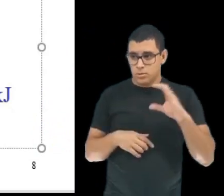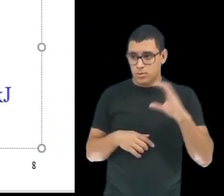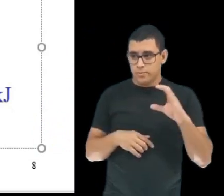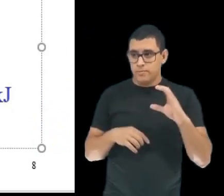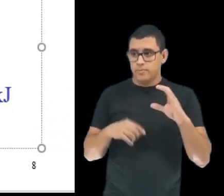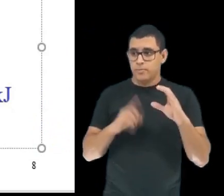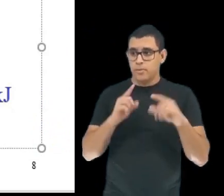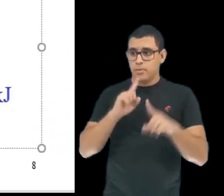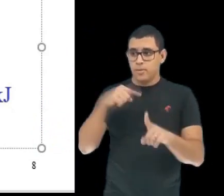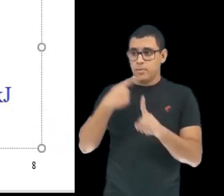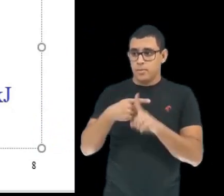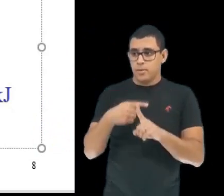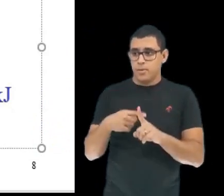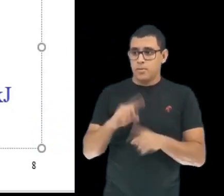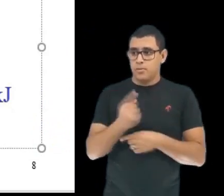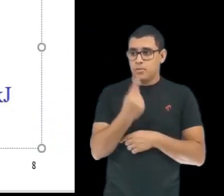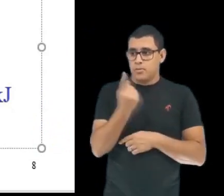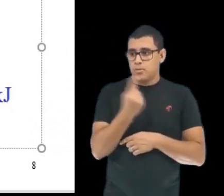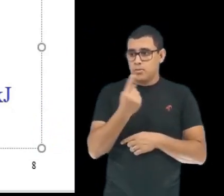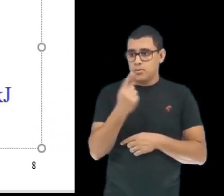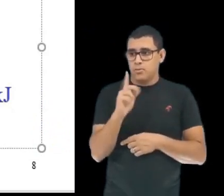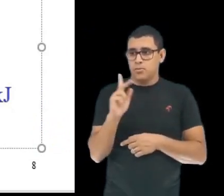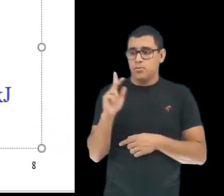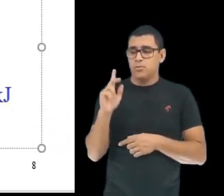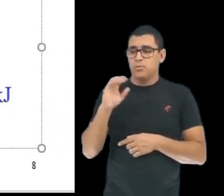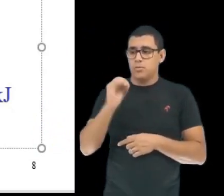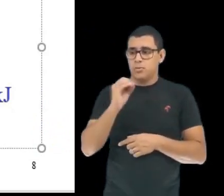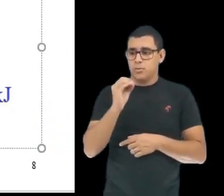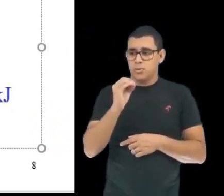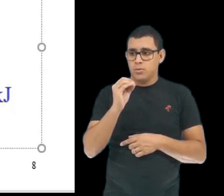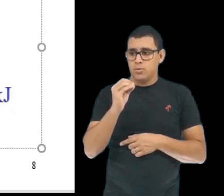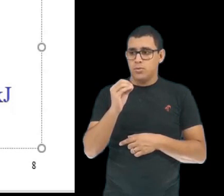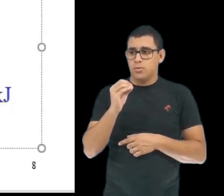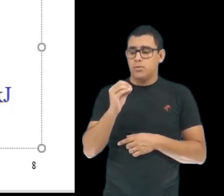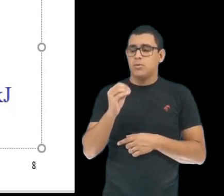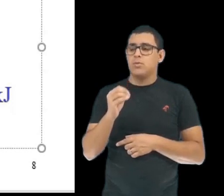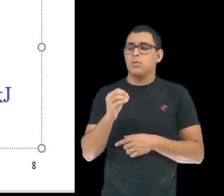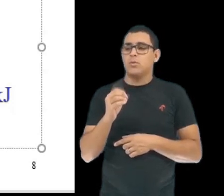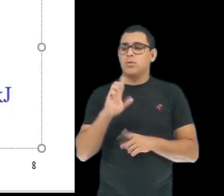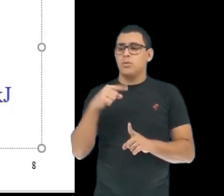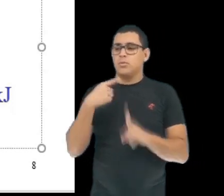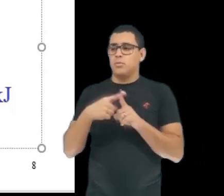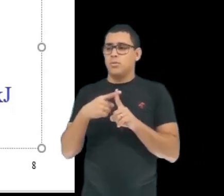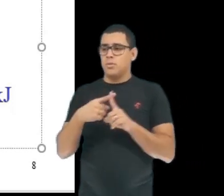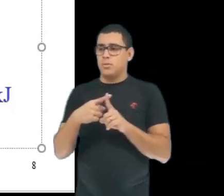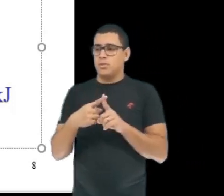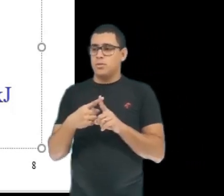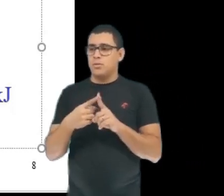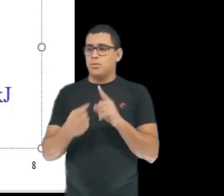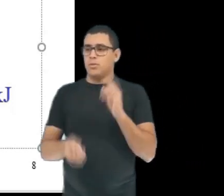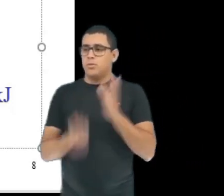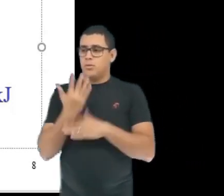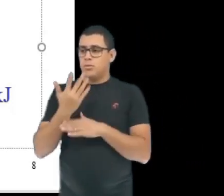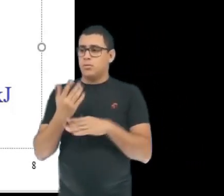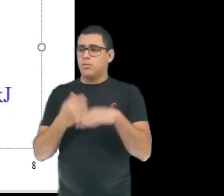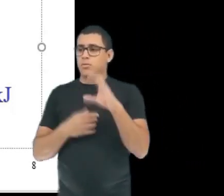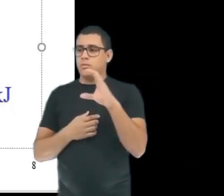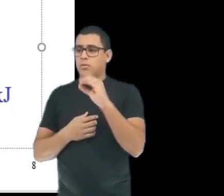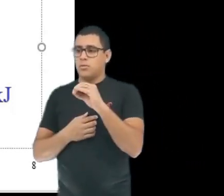1 mol de carbono grafite, aliás, mais 1 mol de oxigênio gasoso, produzindo 1 mol